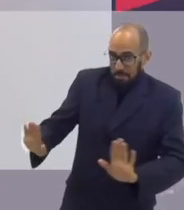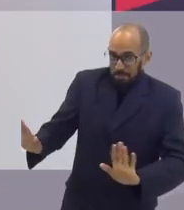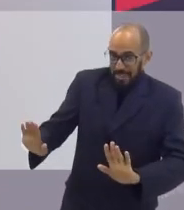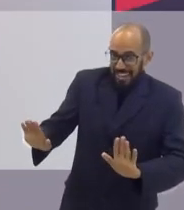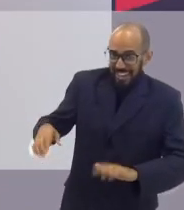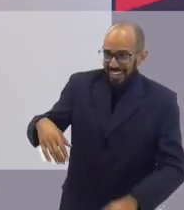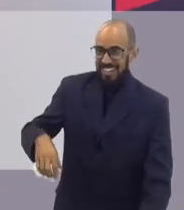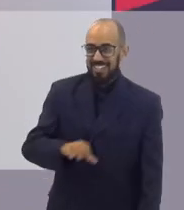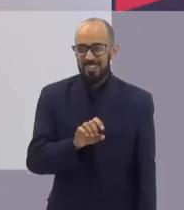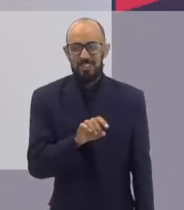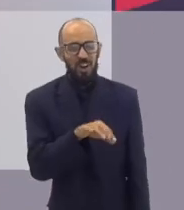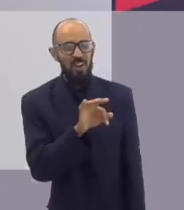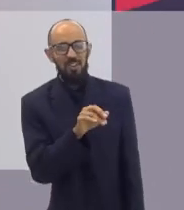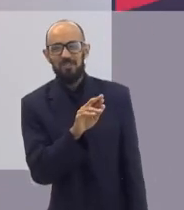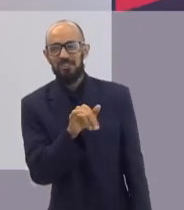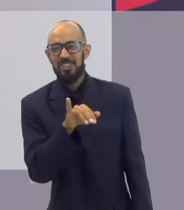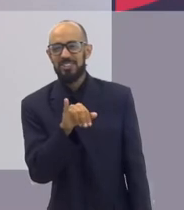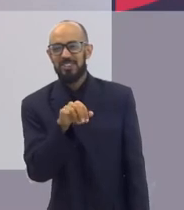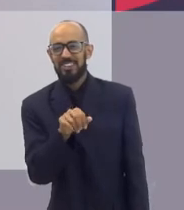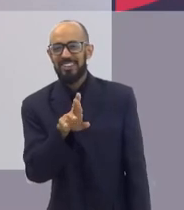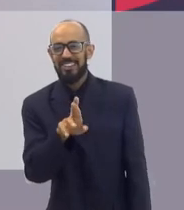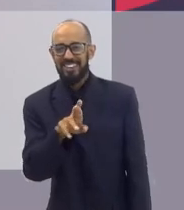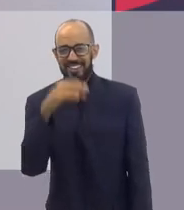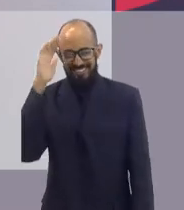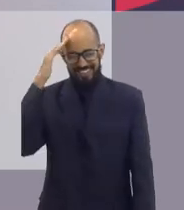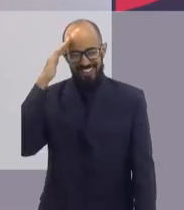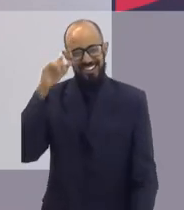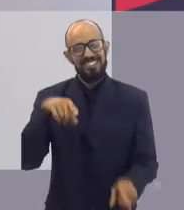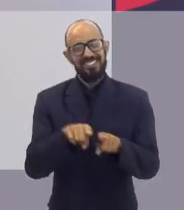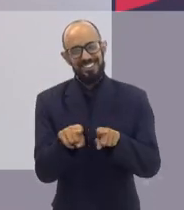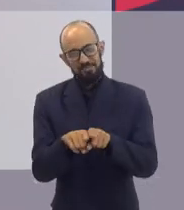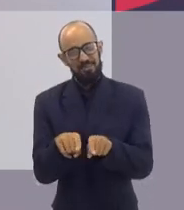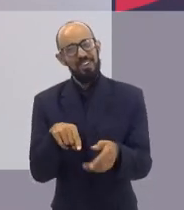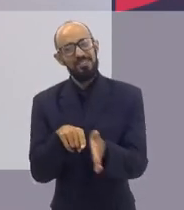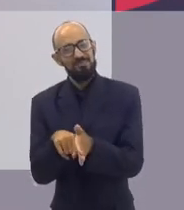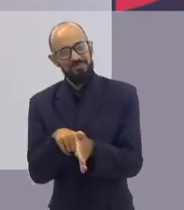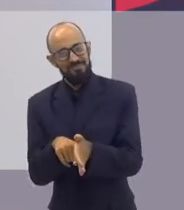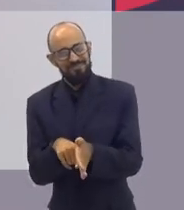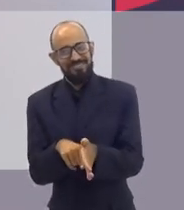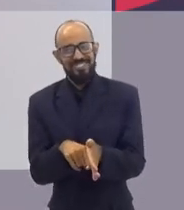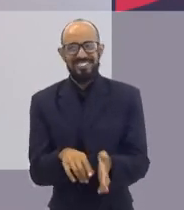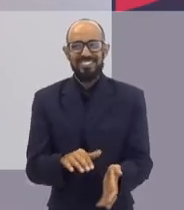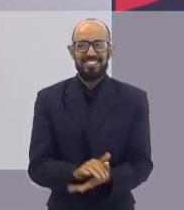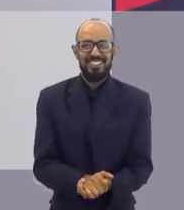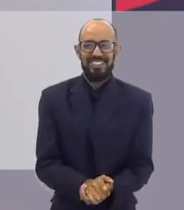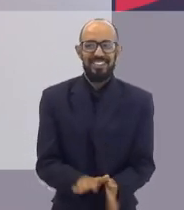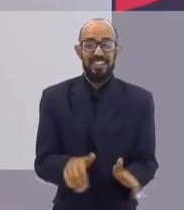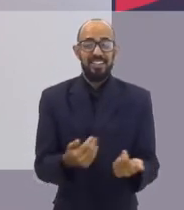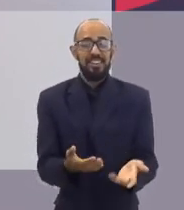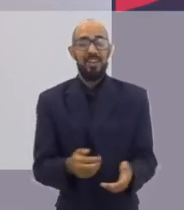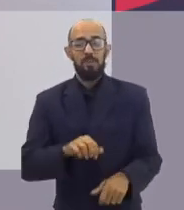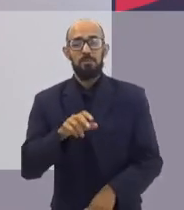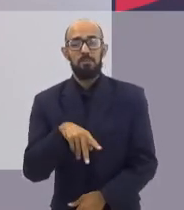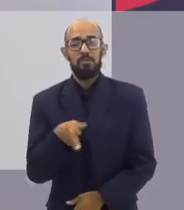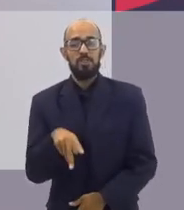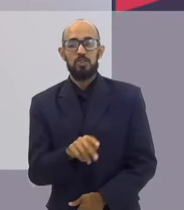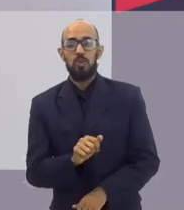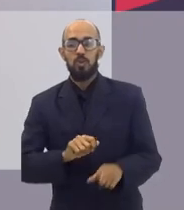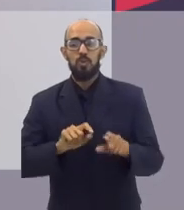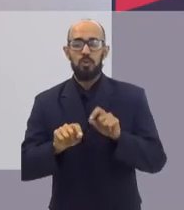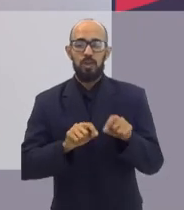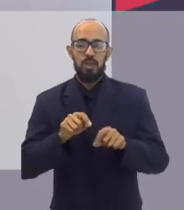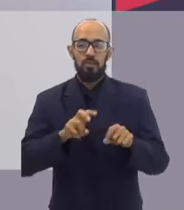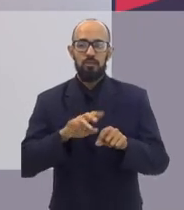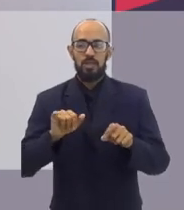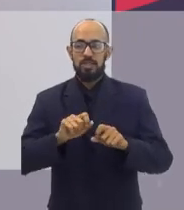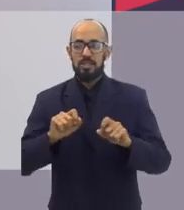eu. Só o François entende. E o pessoal de pesquisa, né? Sim, professor François, só para a gente terminar,